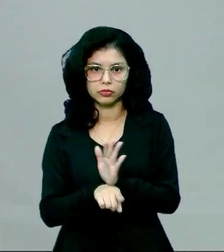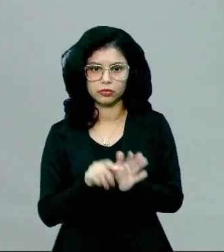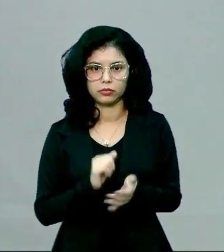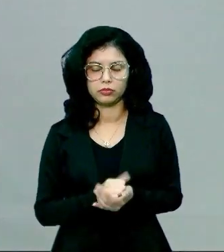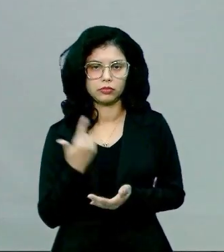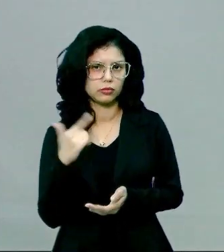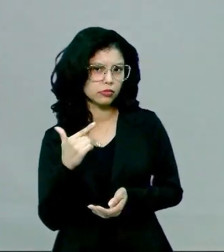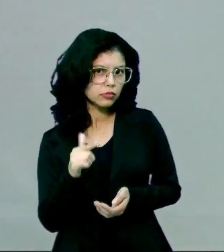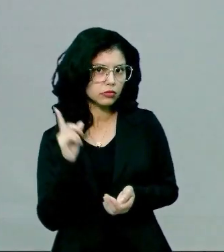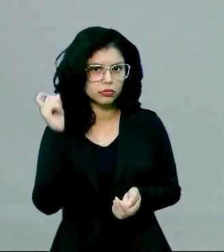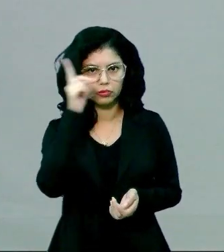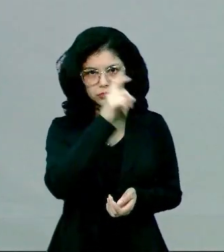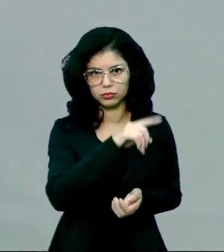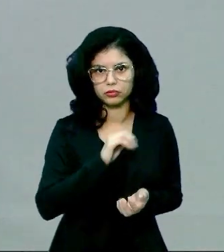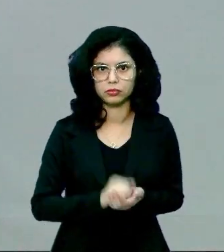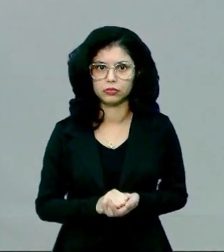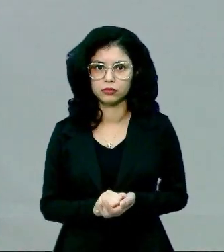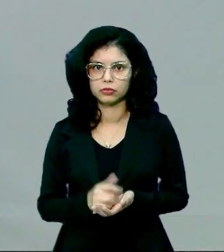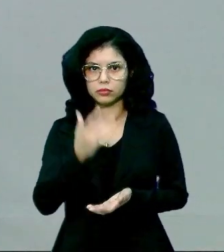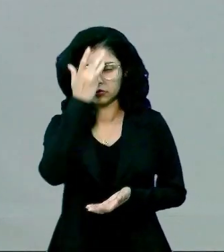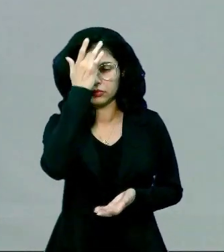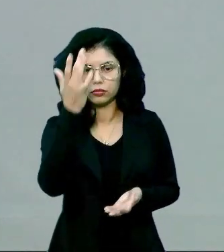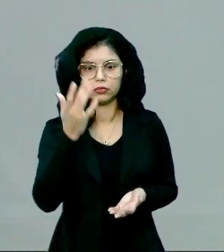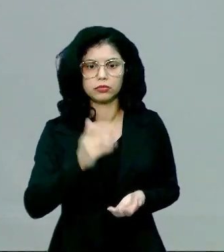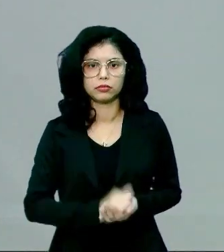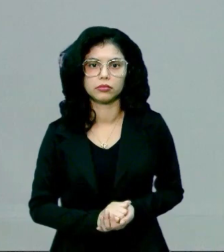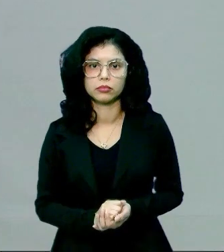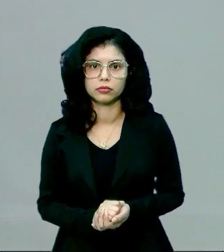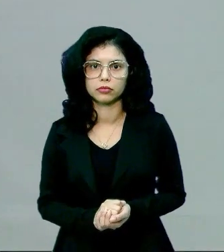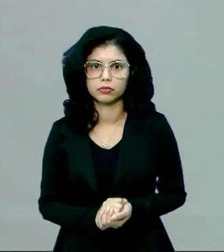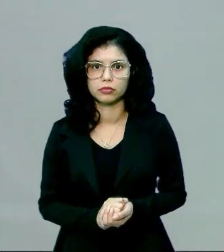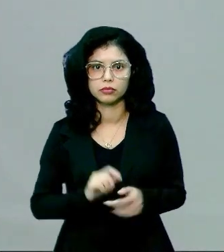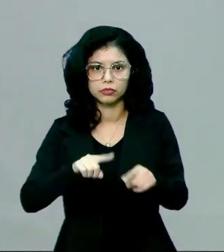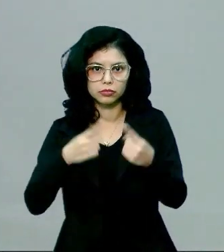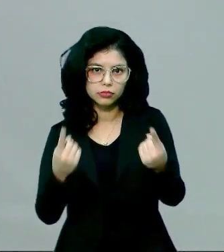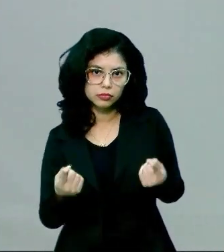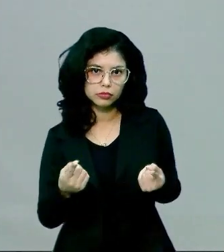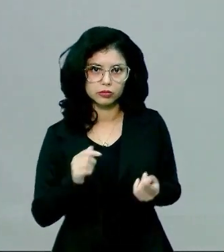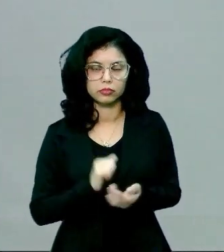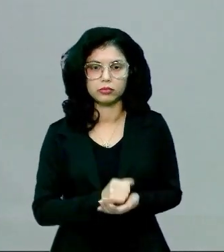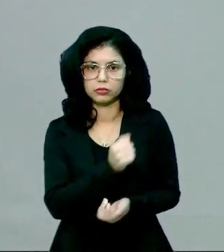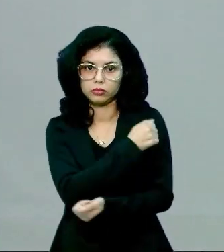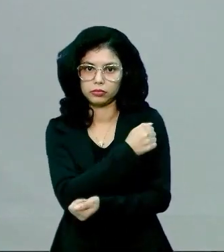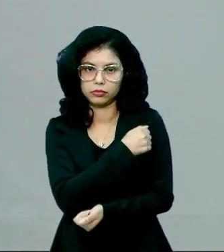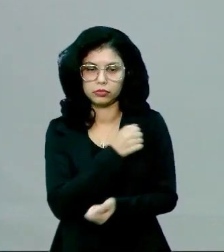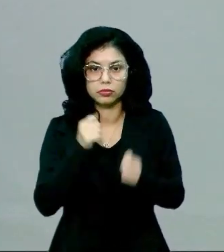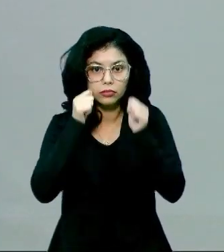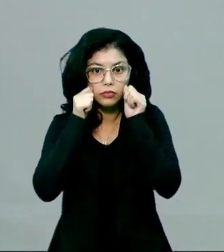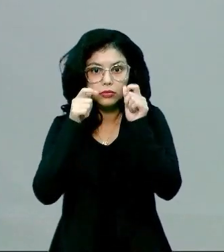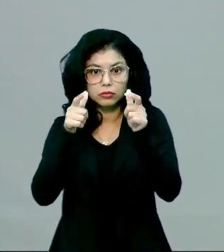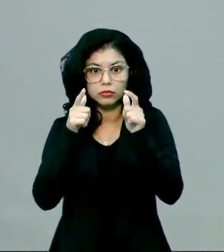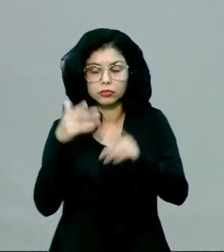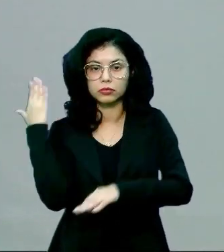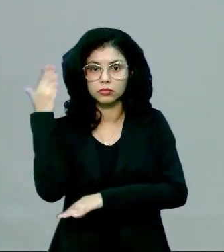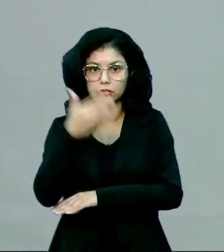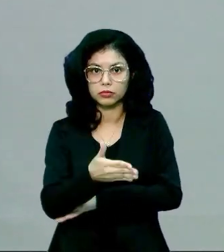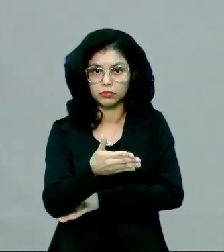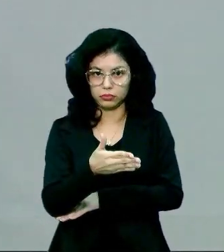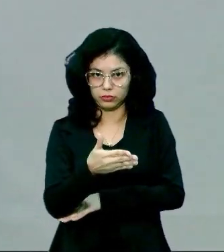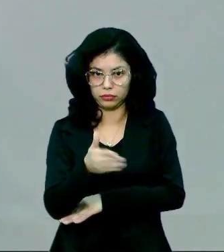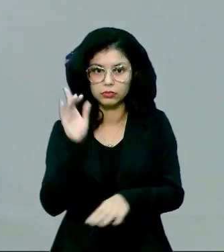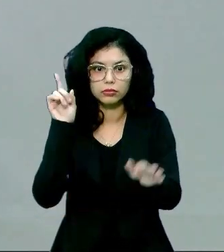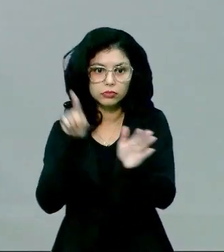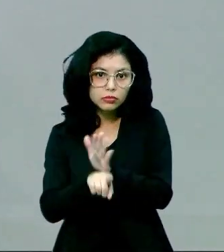não tem essa dificuldade, ela é fácil. Mas se o aluno ele não prestar atenção no direcionamento